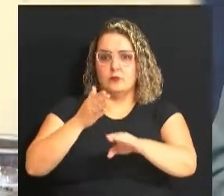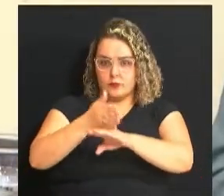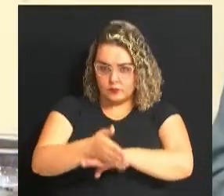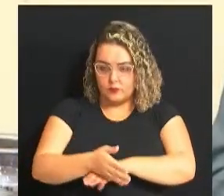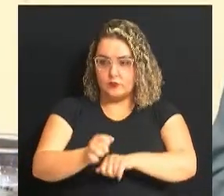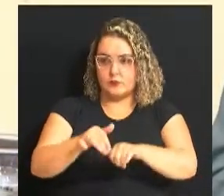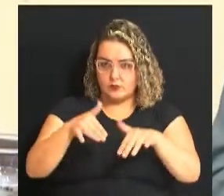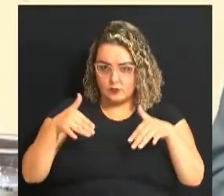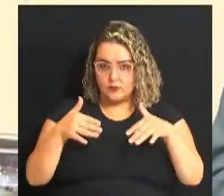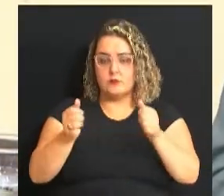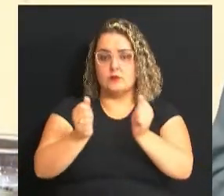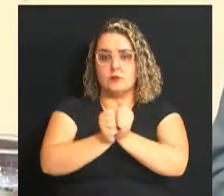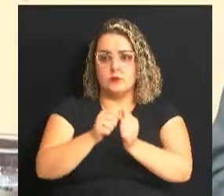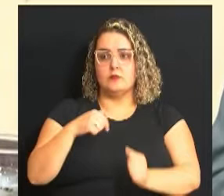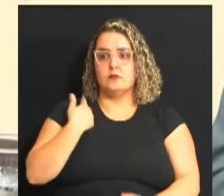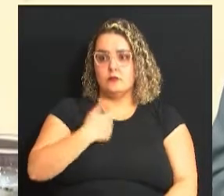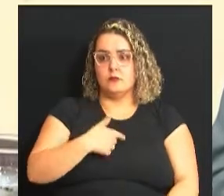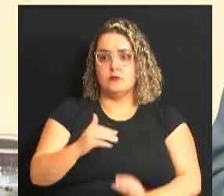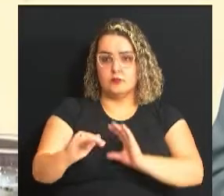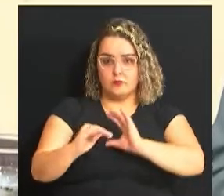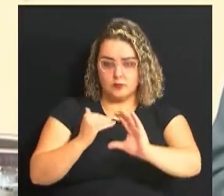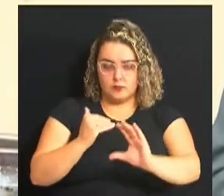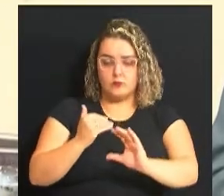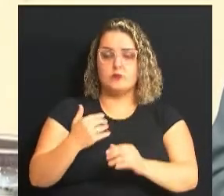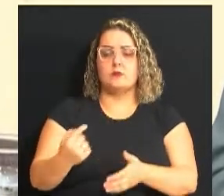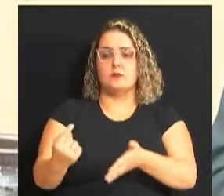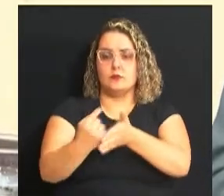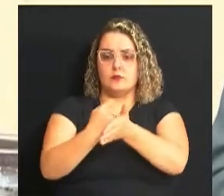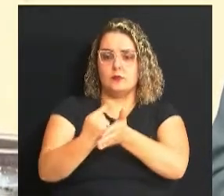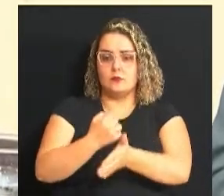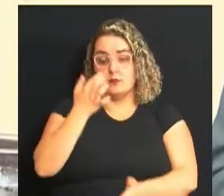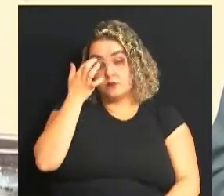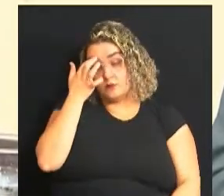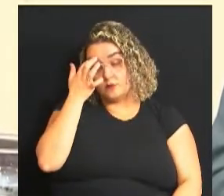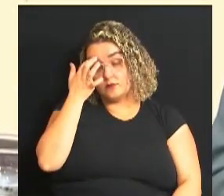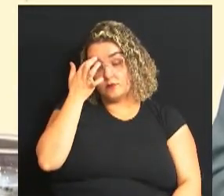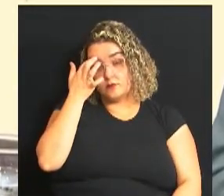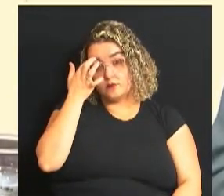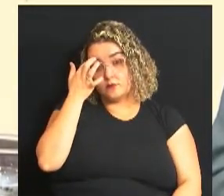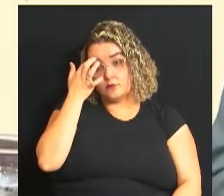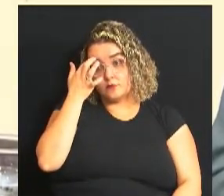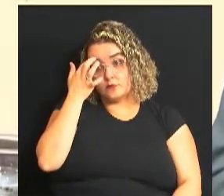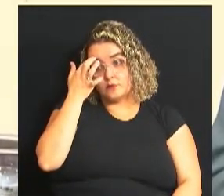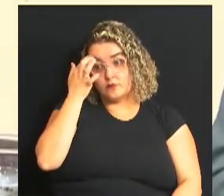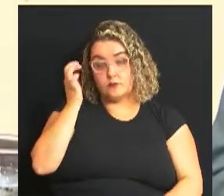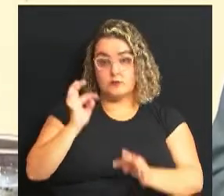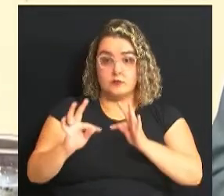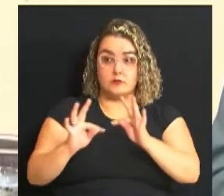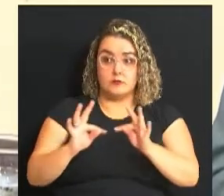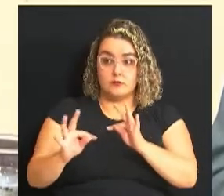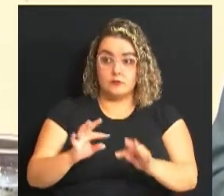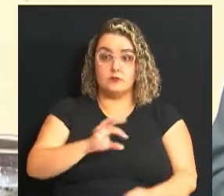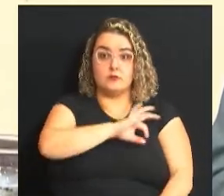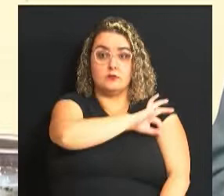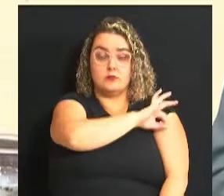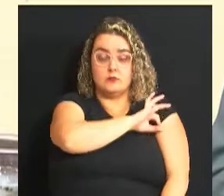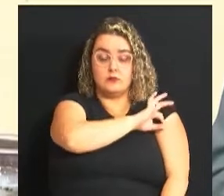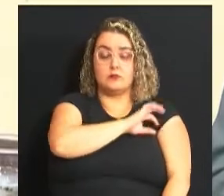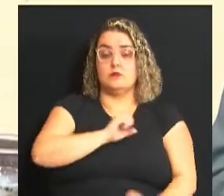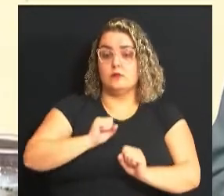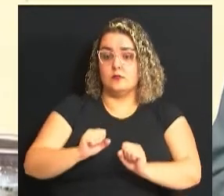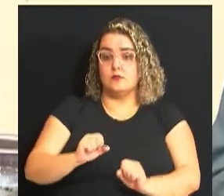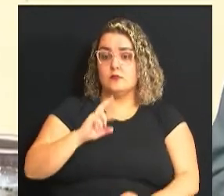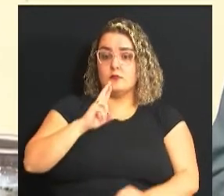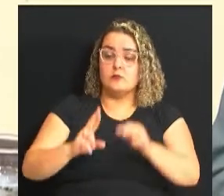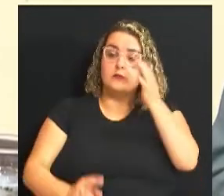audiência conosco e enviar os seus questionamentos para que os técnicos da Prefeitura possam responder. De